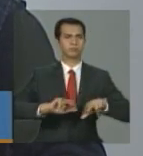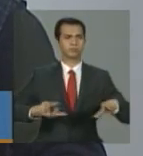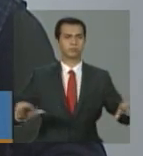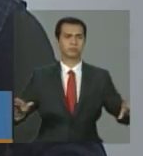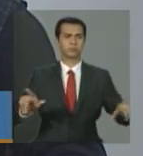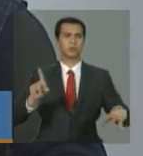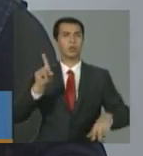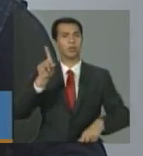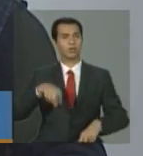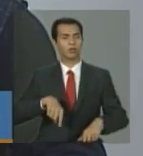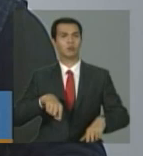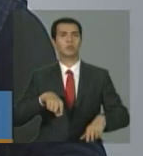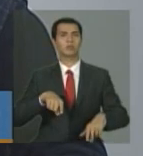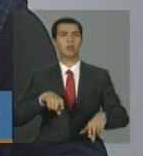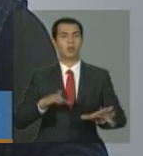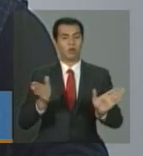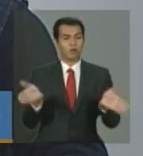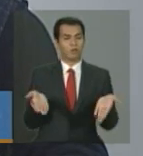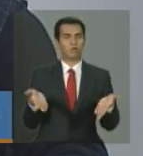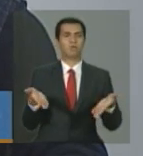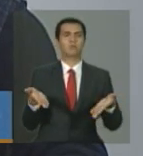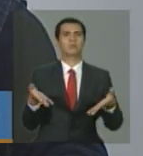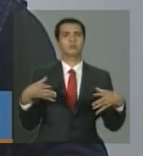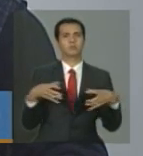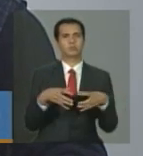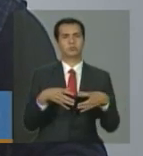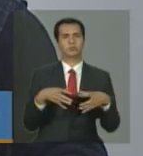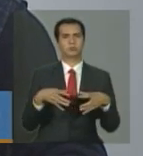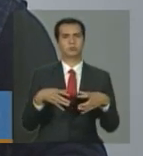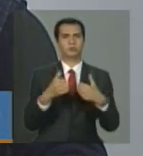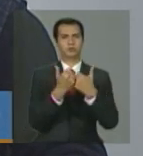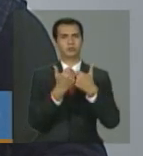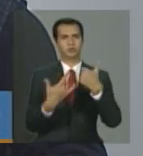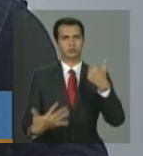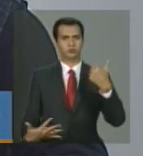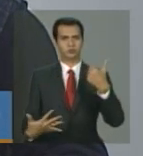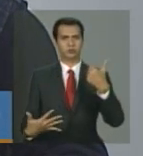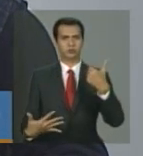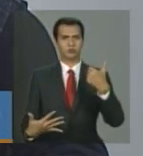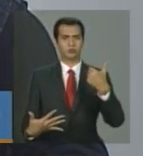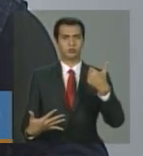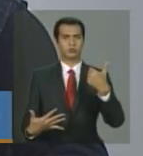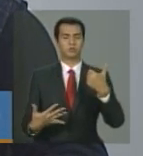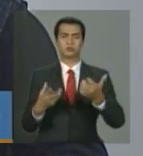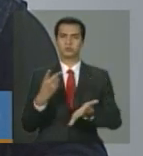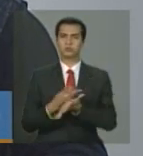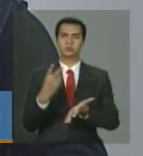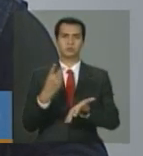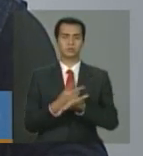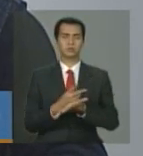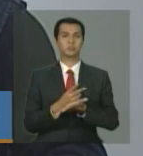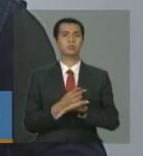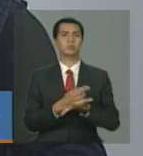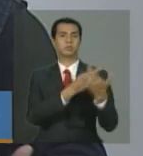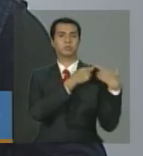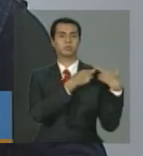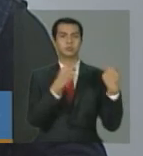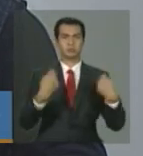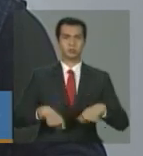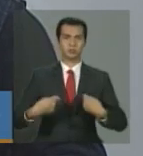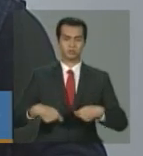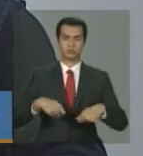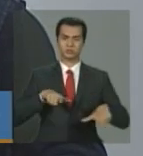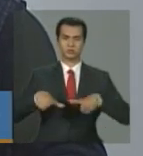Egeo é atual gestão né as responsabilidades das de todas as gestões é de deixar Sempre registrado